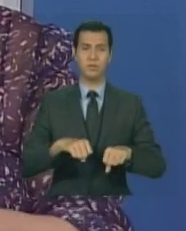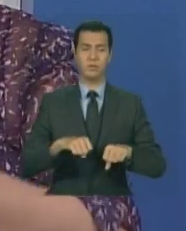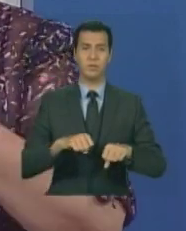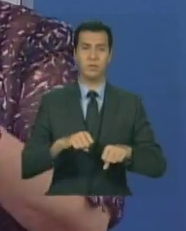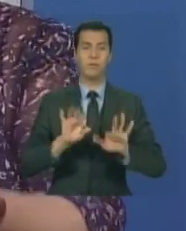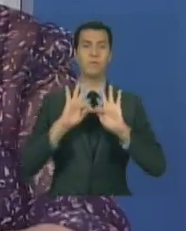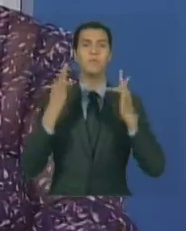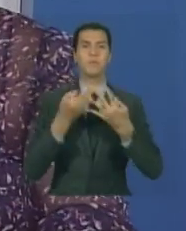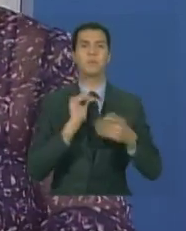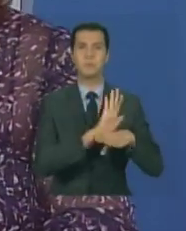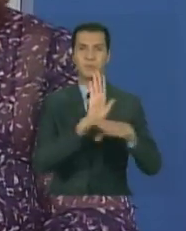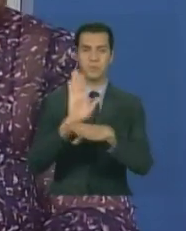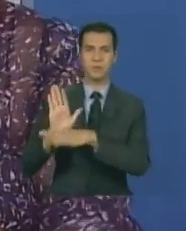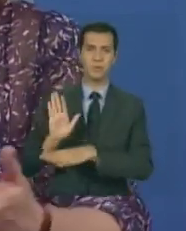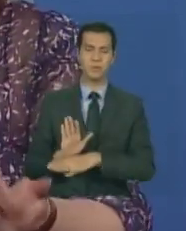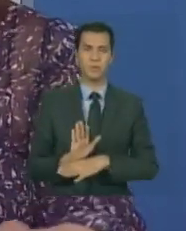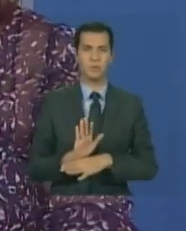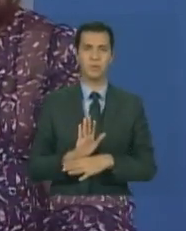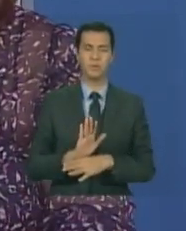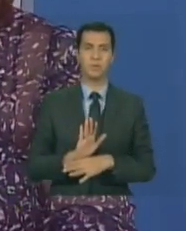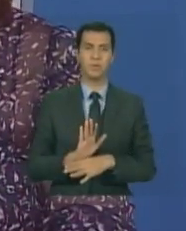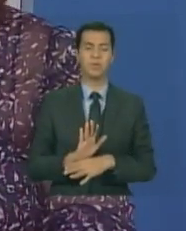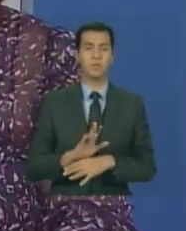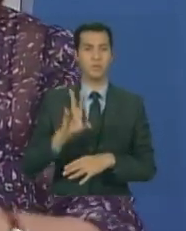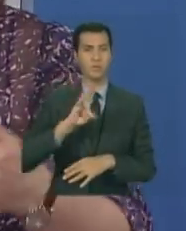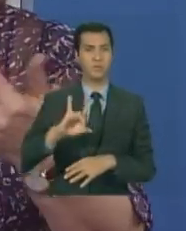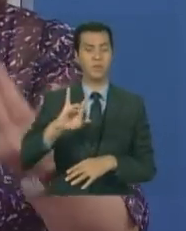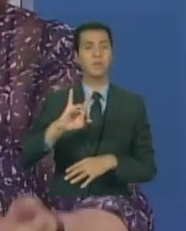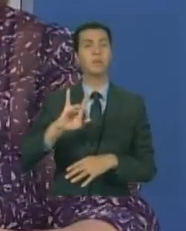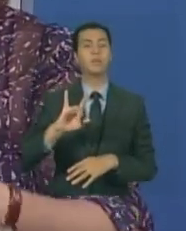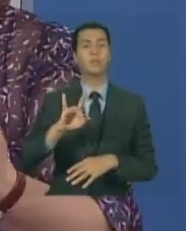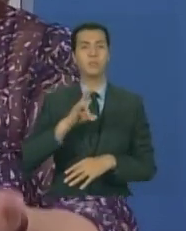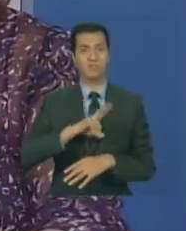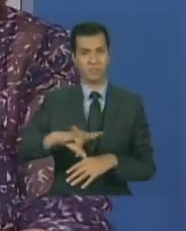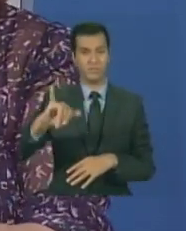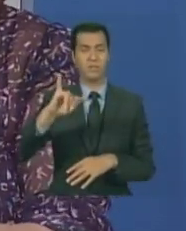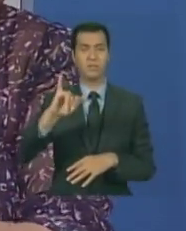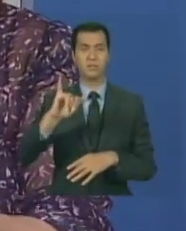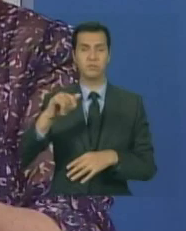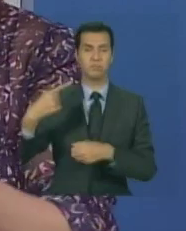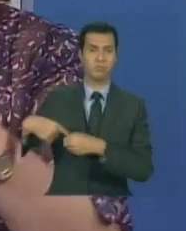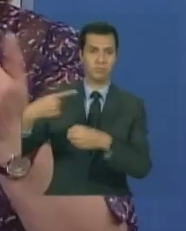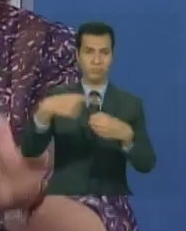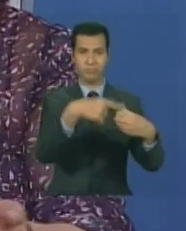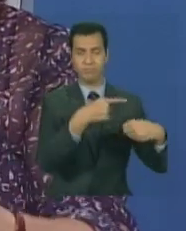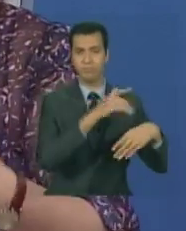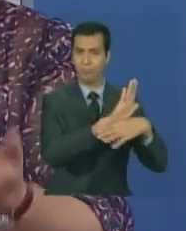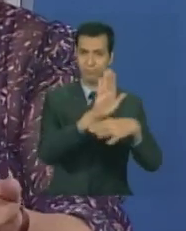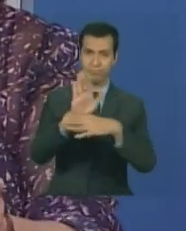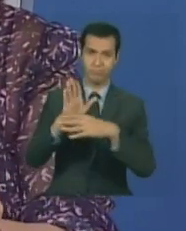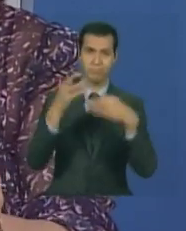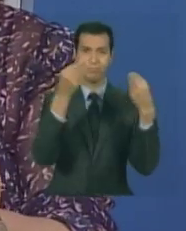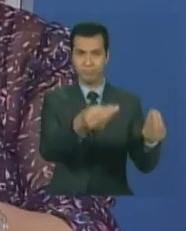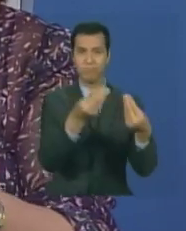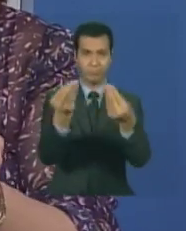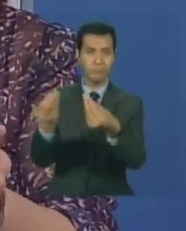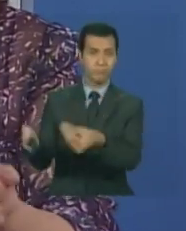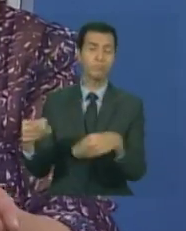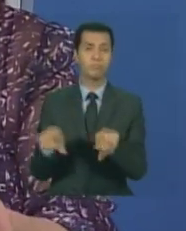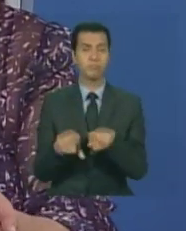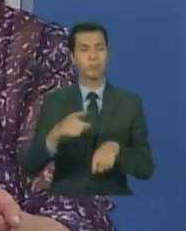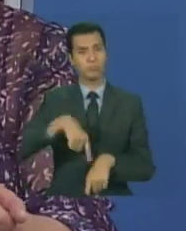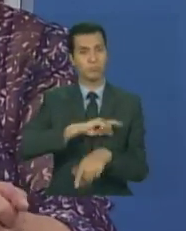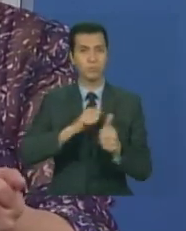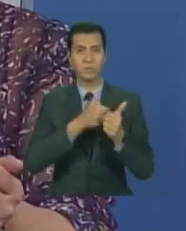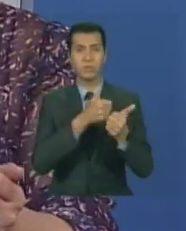familiar que será ofertado para os municípios no sentido de fazer os acompanhamentos e que a